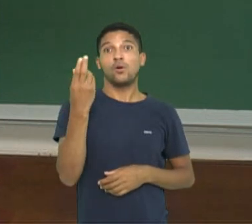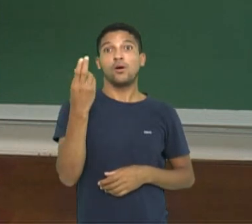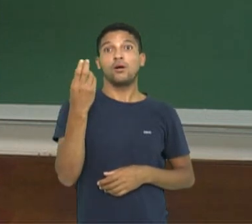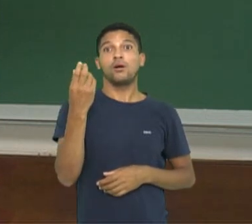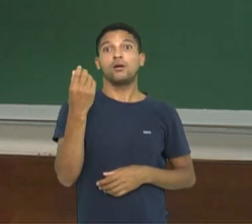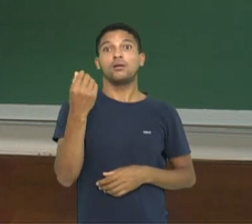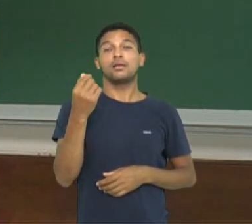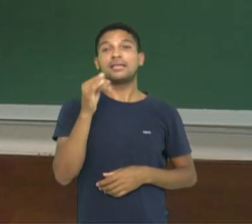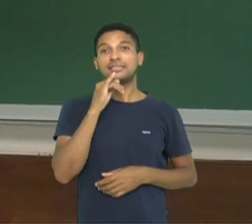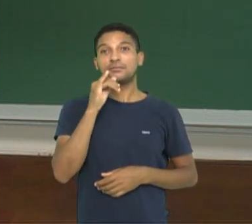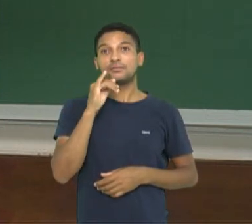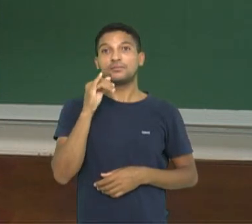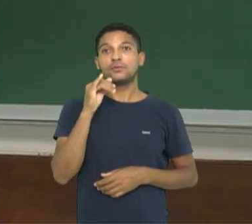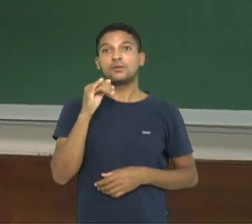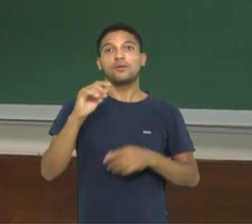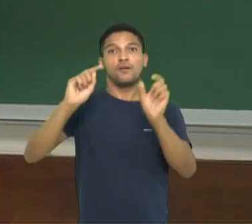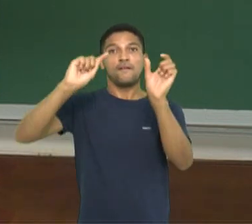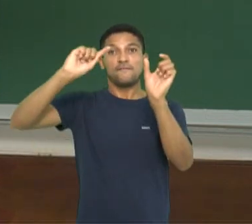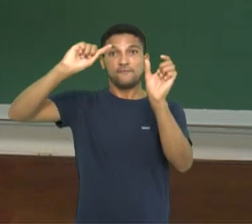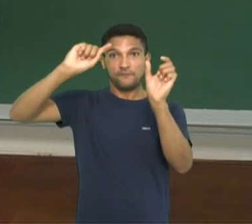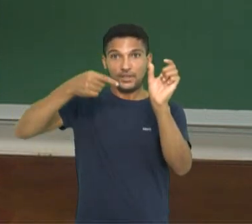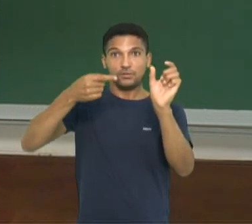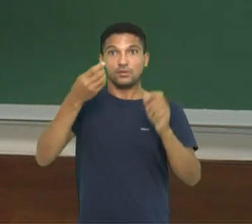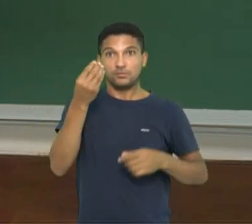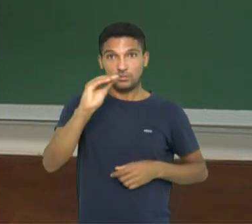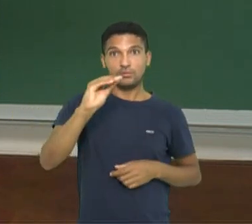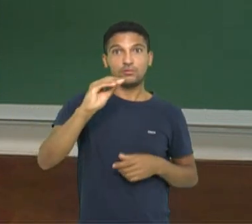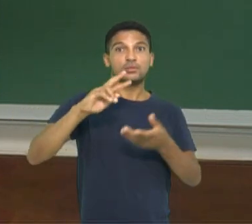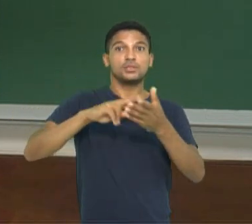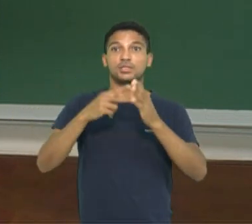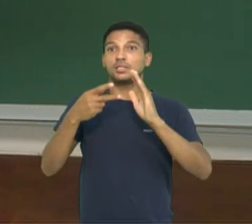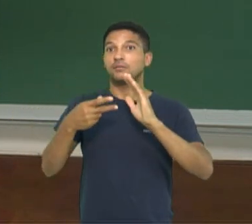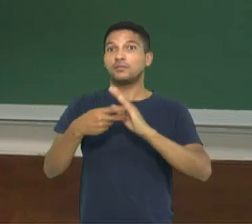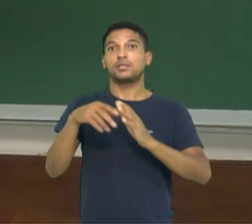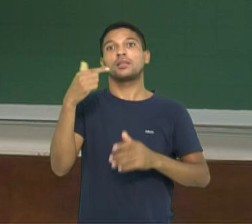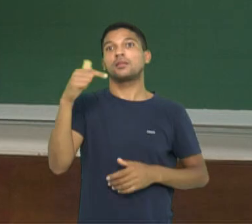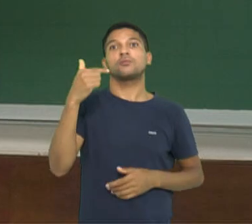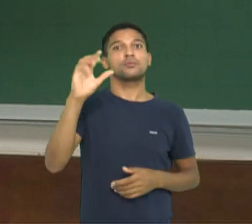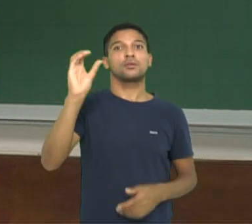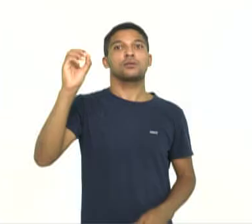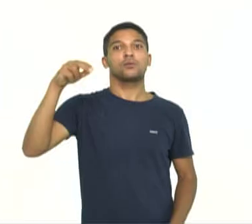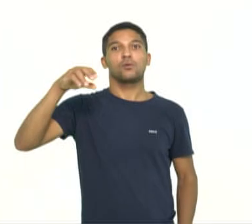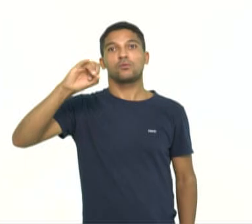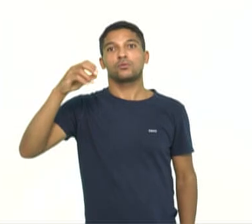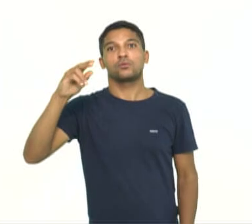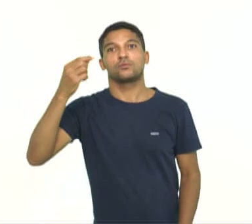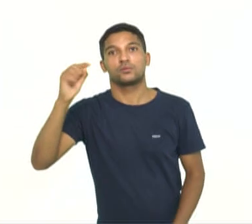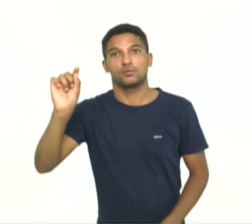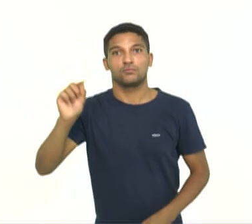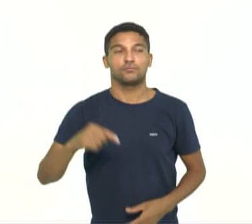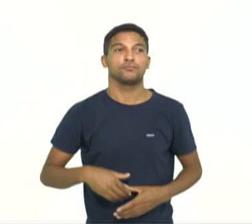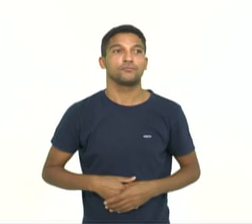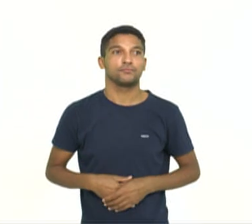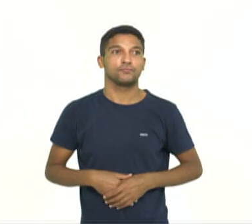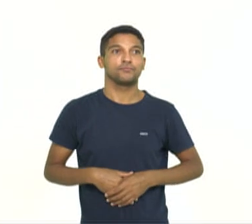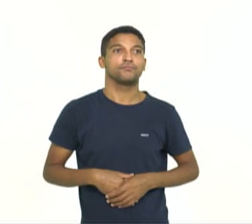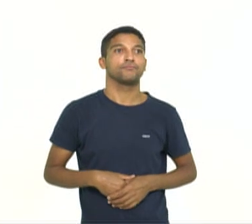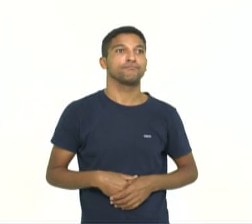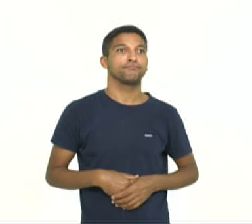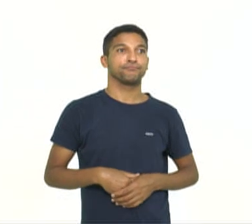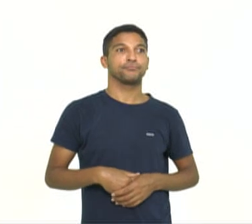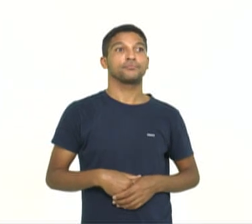usando conjunção, então é assindética, né, sem conjunção. Aí nós temos mais exemplo, pessoal, olhem